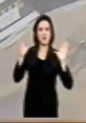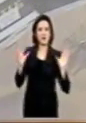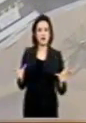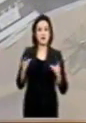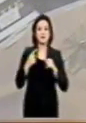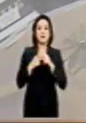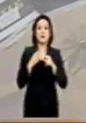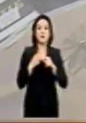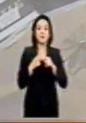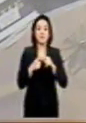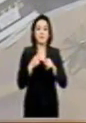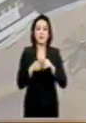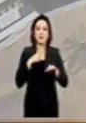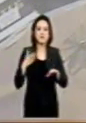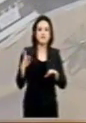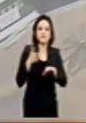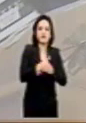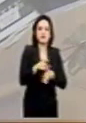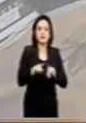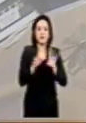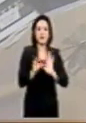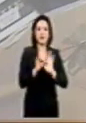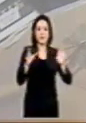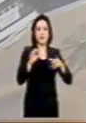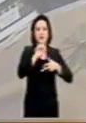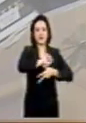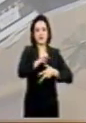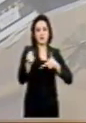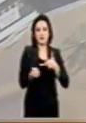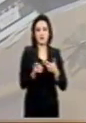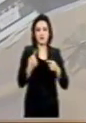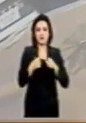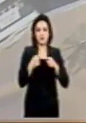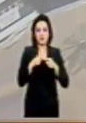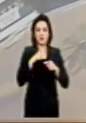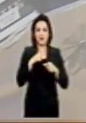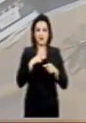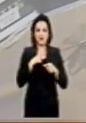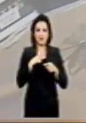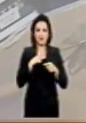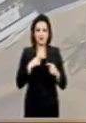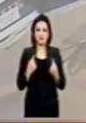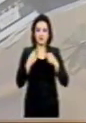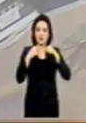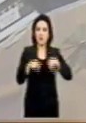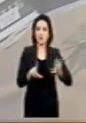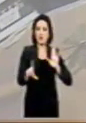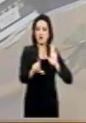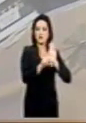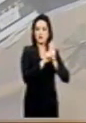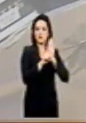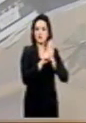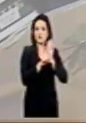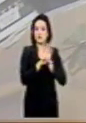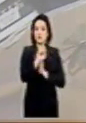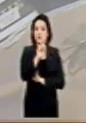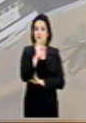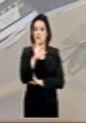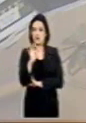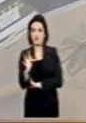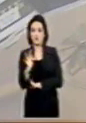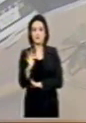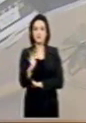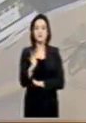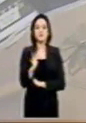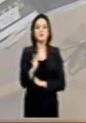interferir na independência harmônica entre poderes, invadindo a seara da legitimidade do colendo Supremo Tribunal Federal,